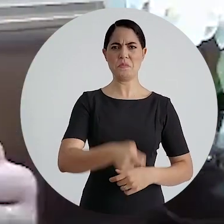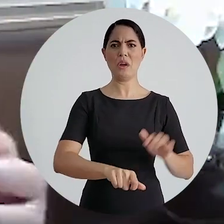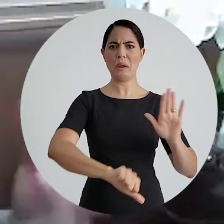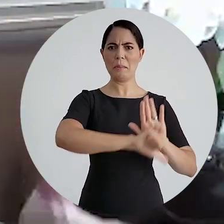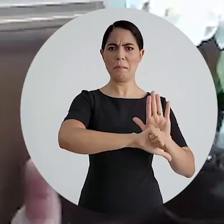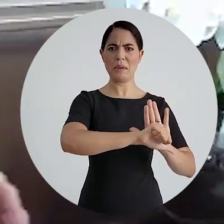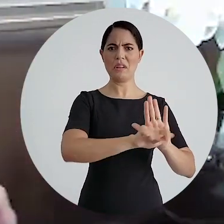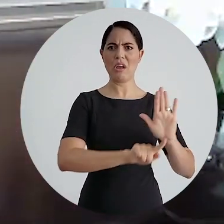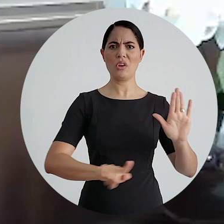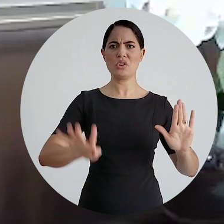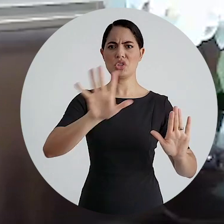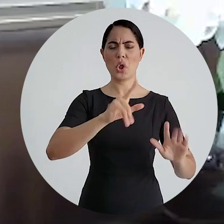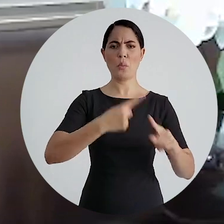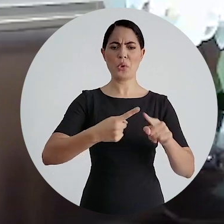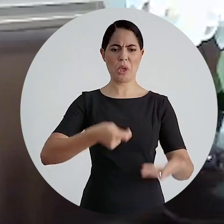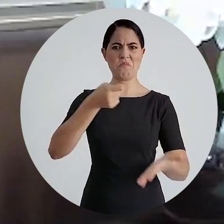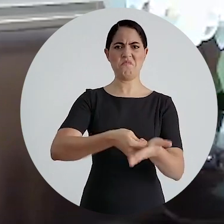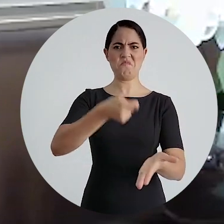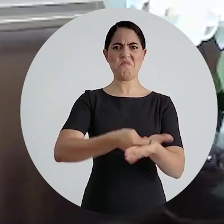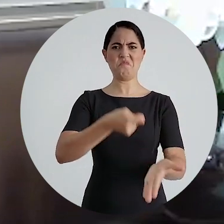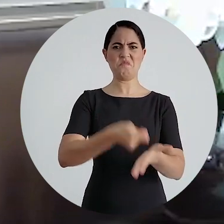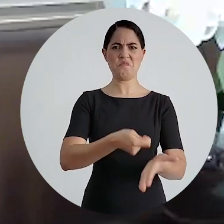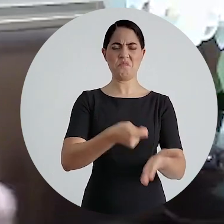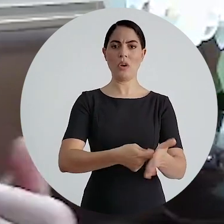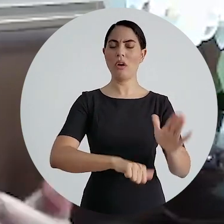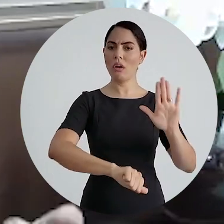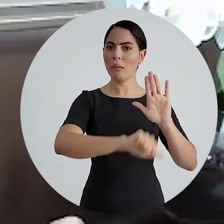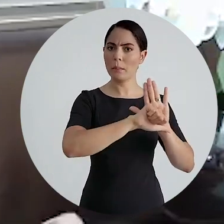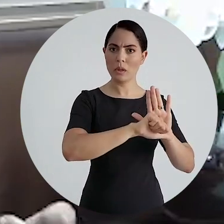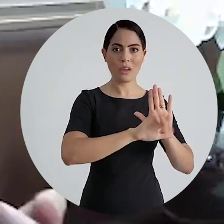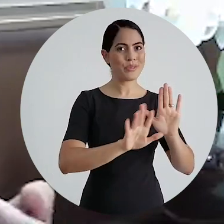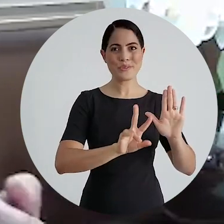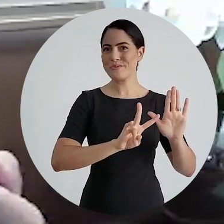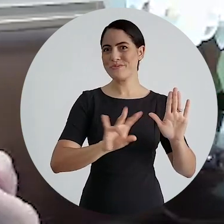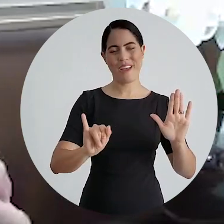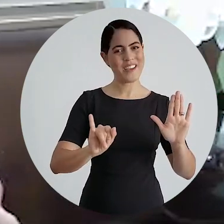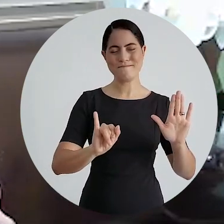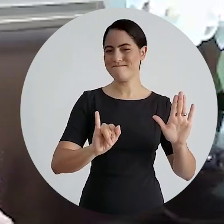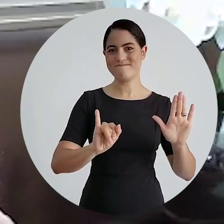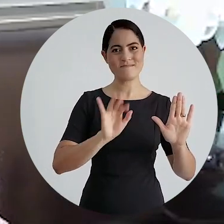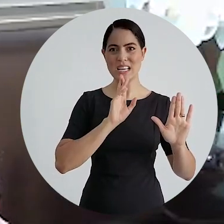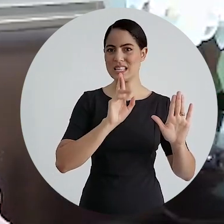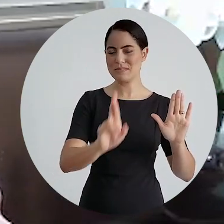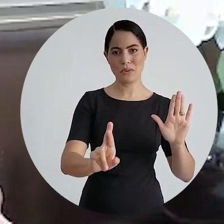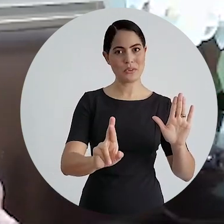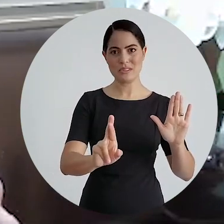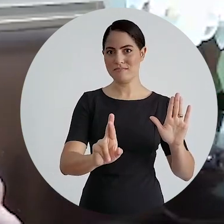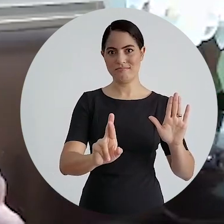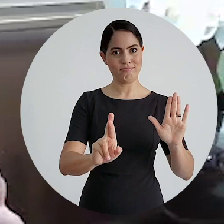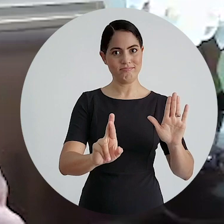o sistema penal de uma forma geral, porque o rigor penal ele não vai